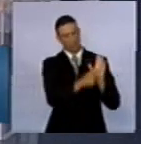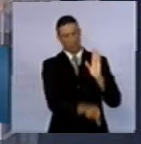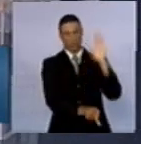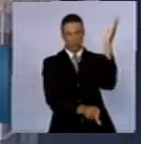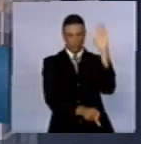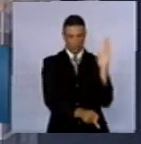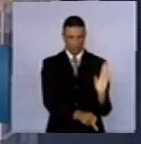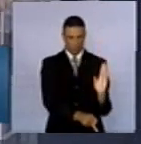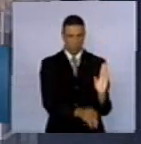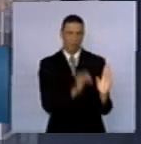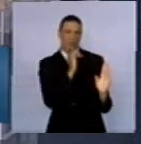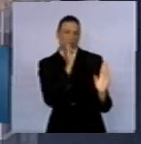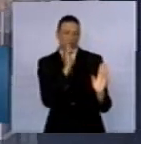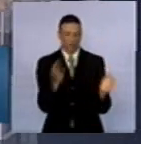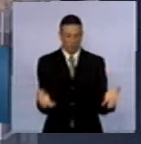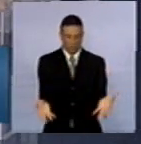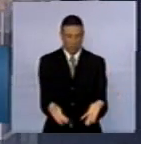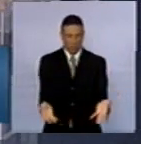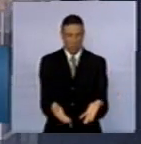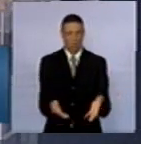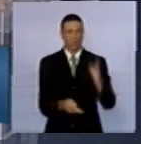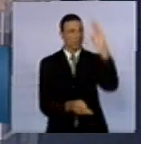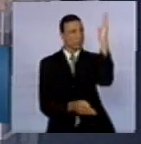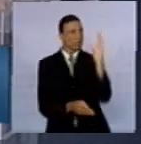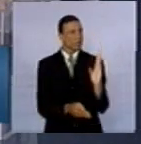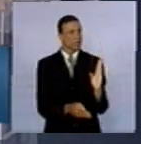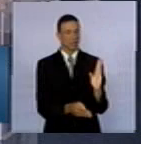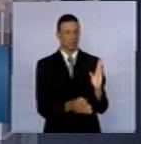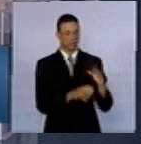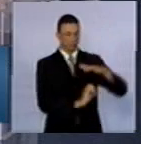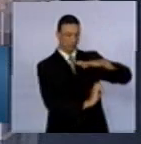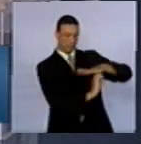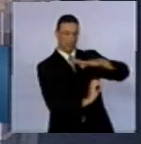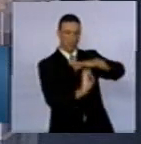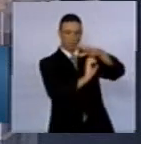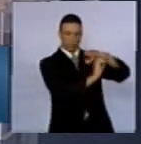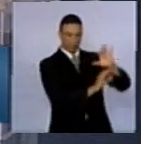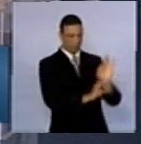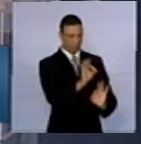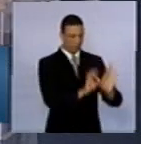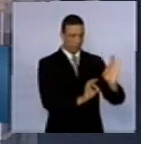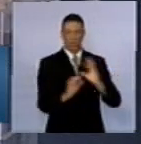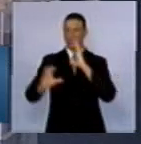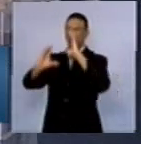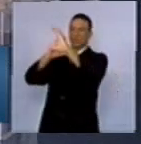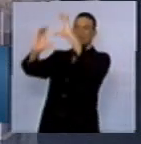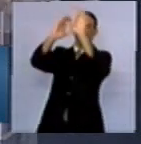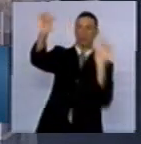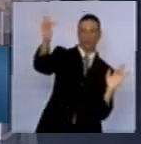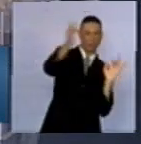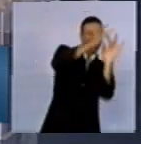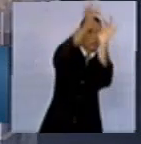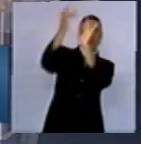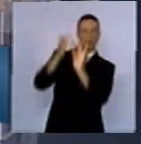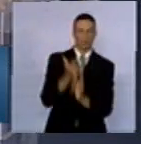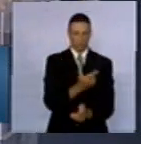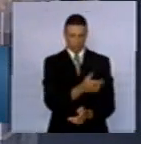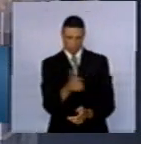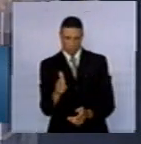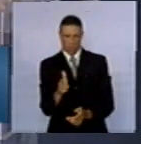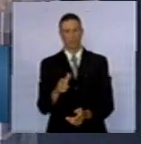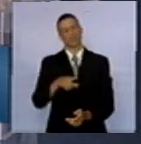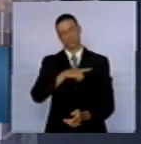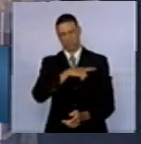hoje não se pode dizer que a produção brasileira esteja sem acesso aos meios de comunicação. Prova disso que esses filmes